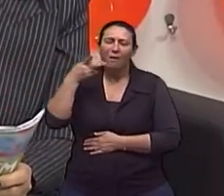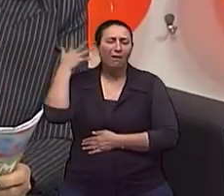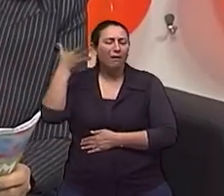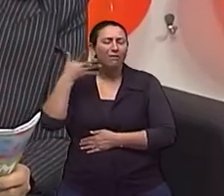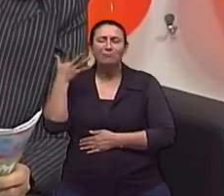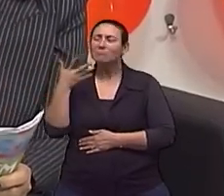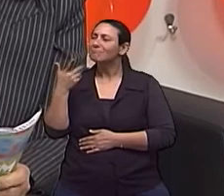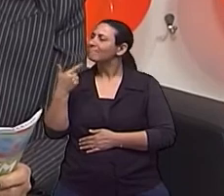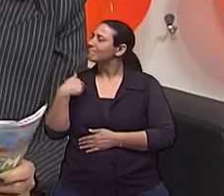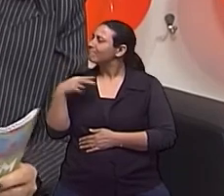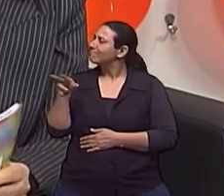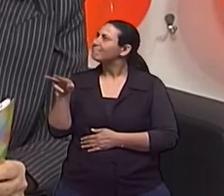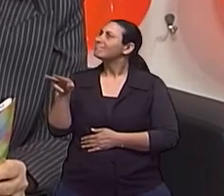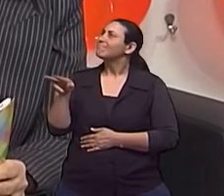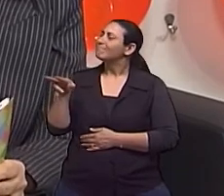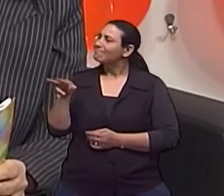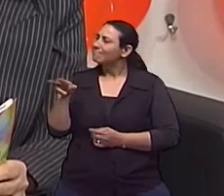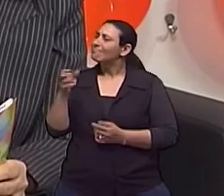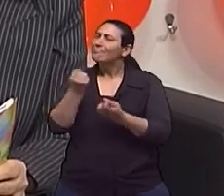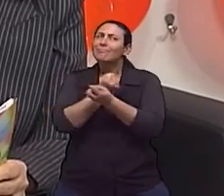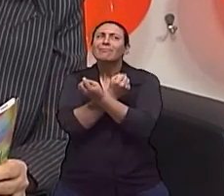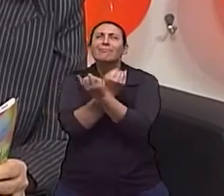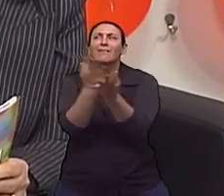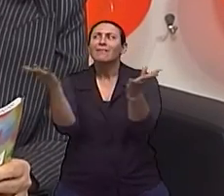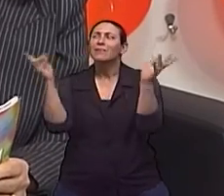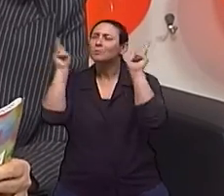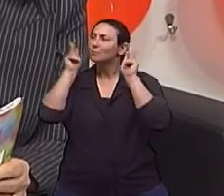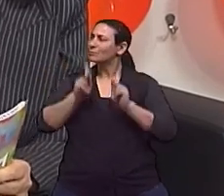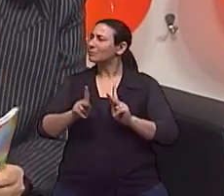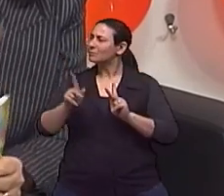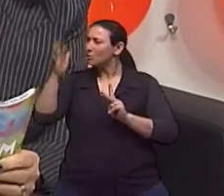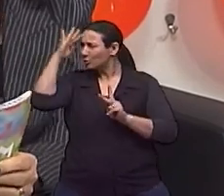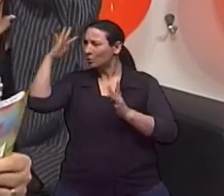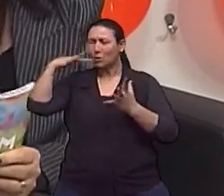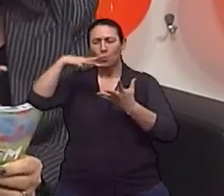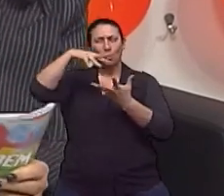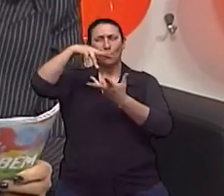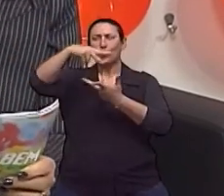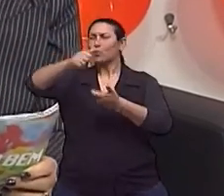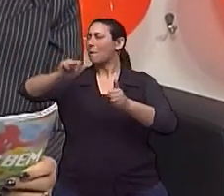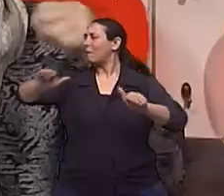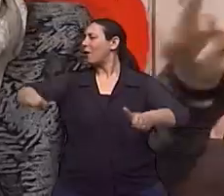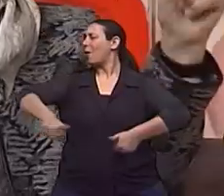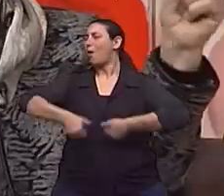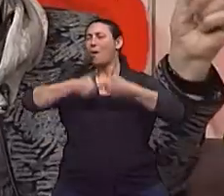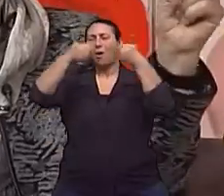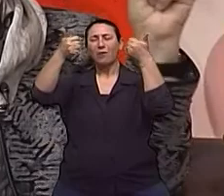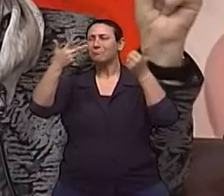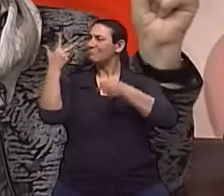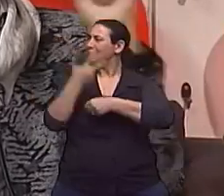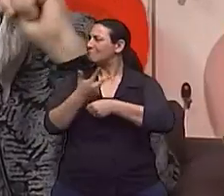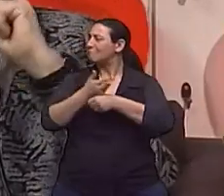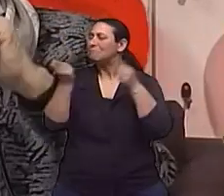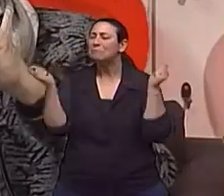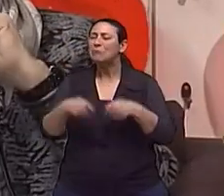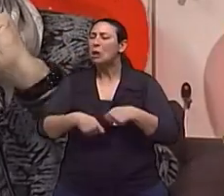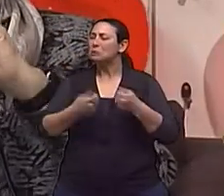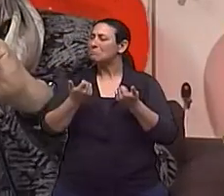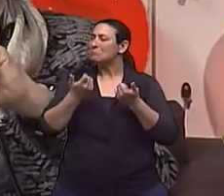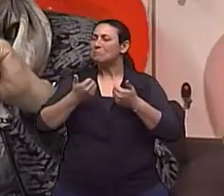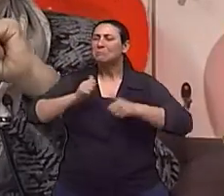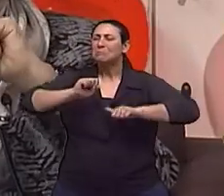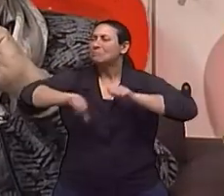ó o quê que o potencial desse número de idosos para transformar esse mundo em algo muito melhor muito melhor e outra quer ver uma coisa